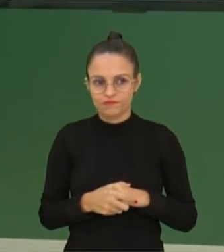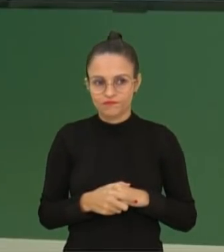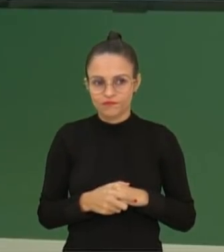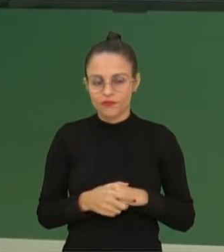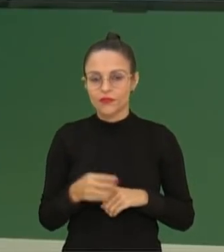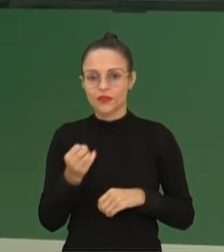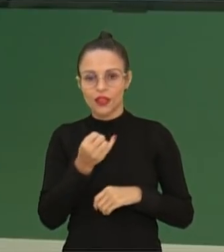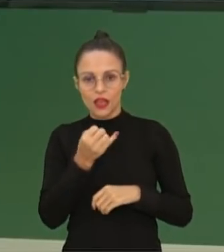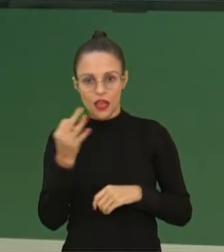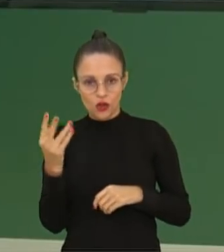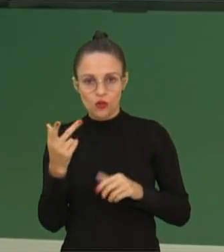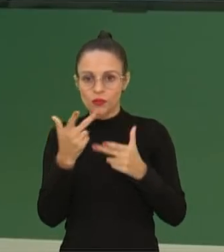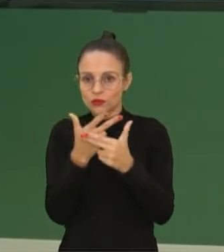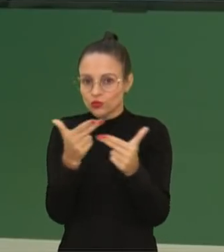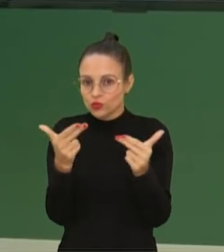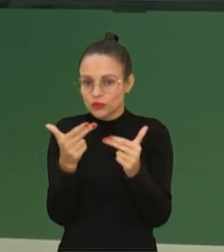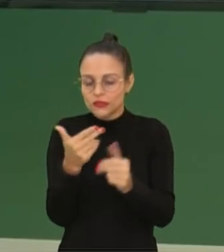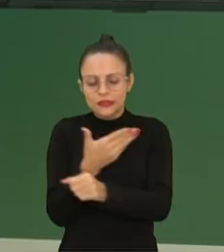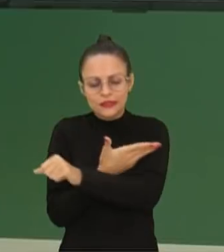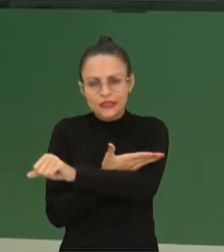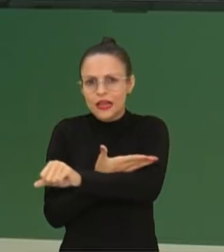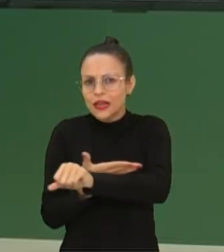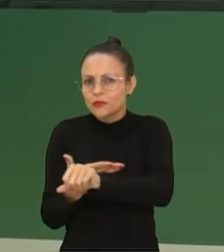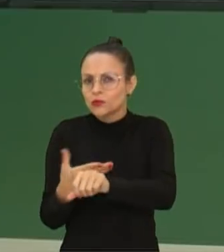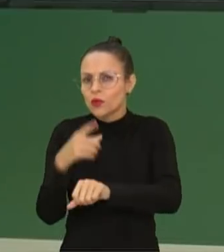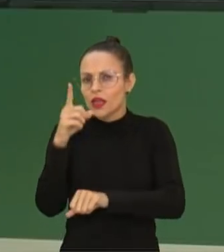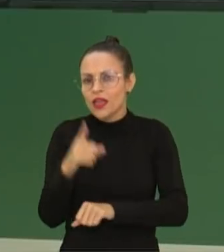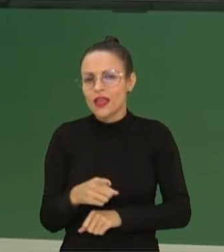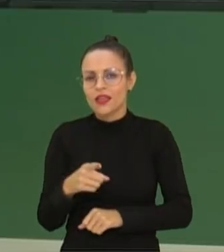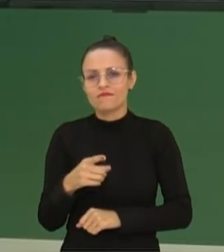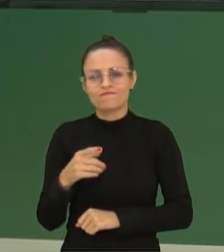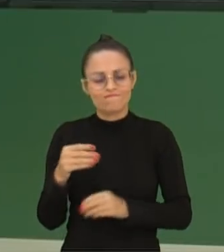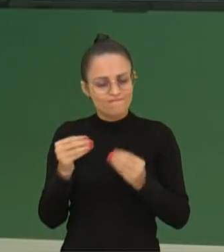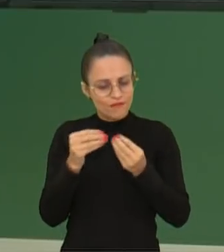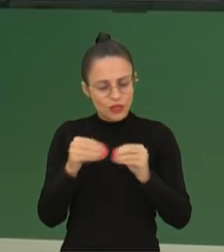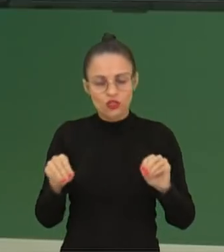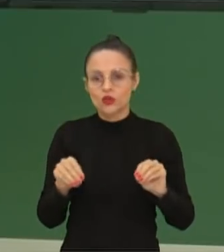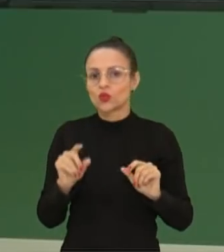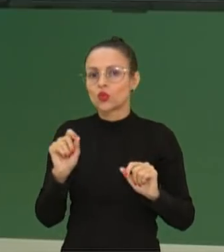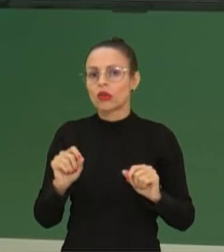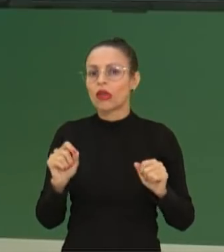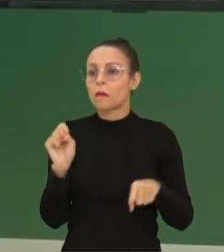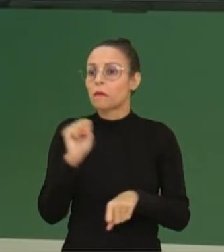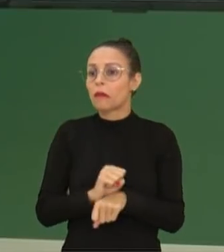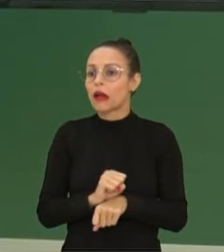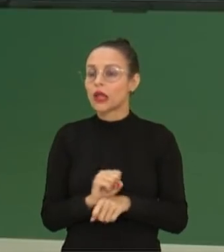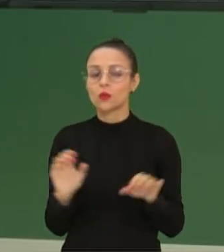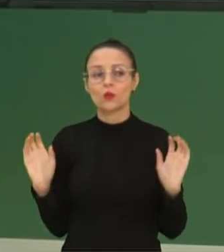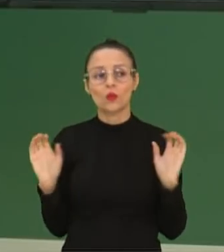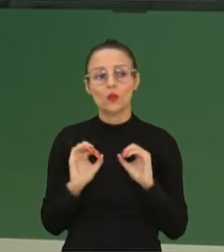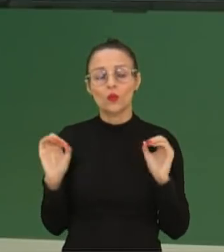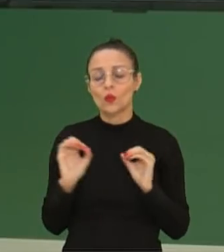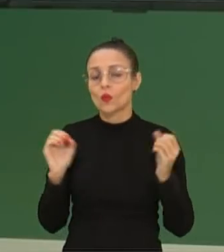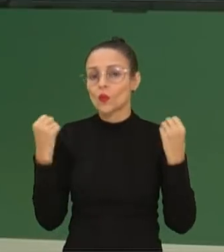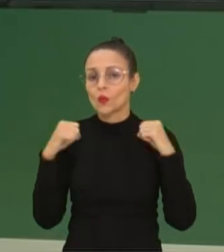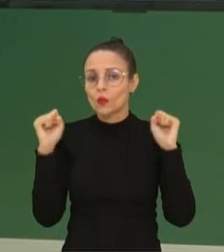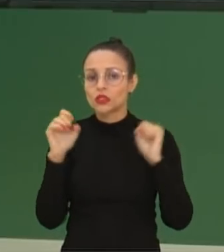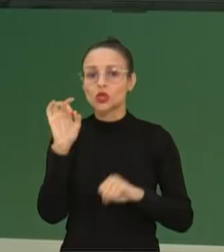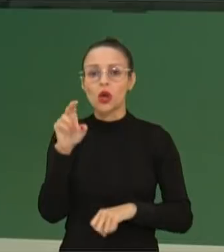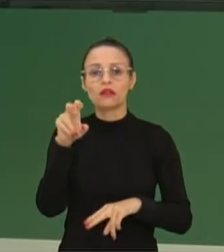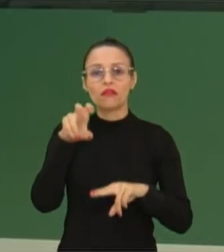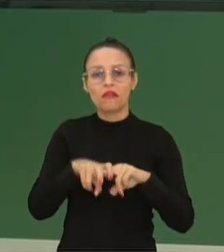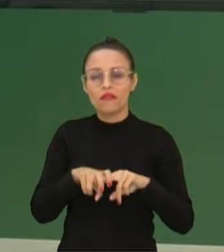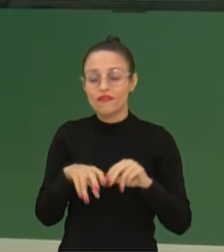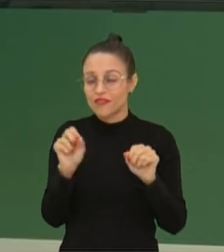Alguns hábitos que são prejudiciais, tá? Sedentarismo, né? Ficar parado, tá? Só há muito tempo só sentado, né?